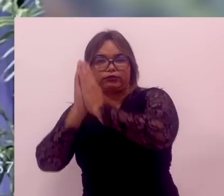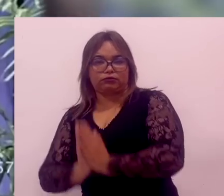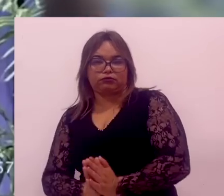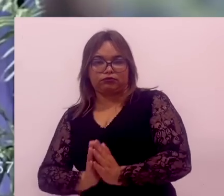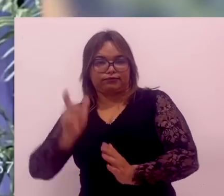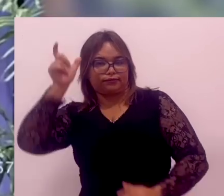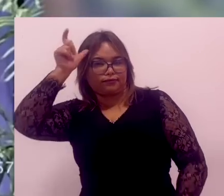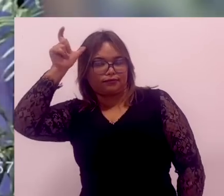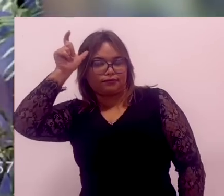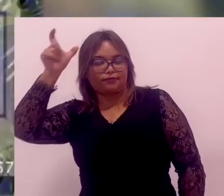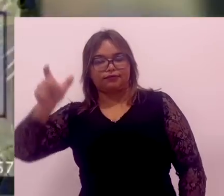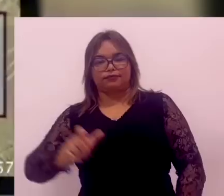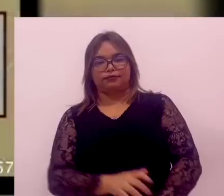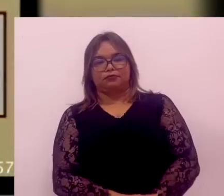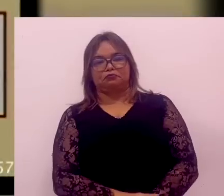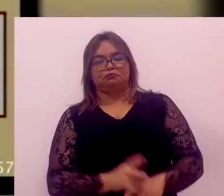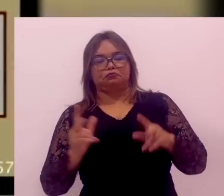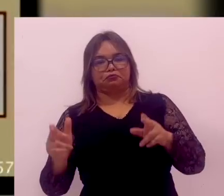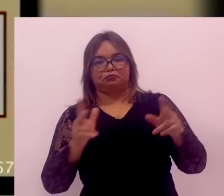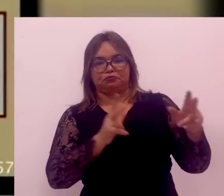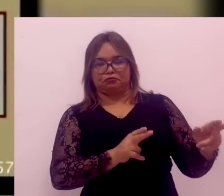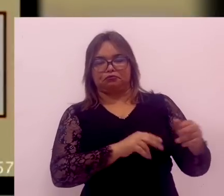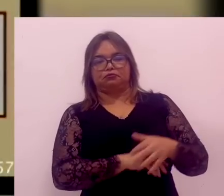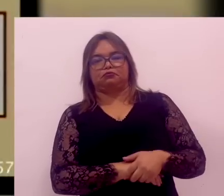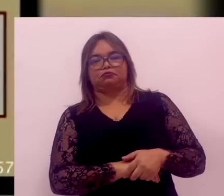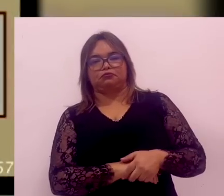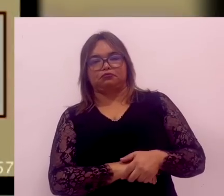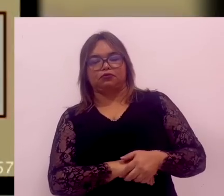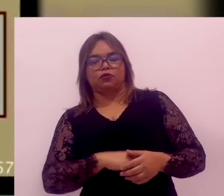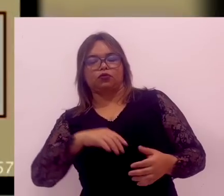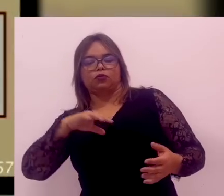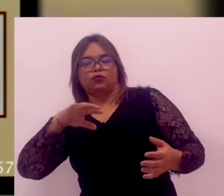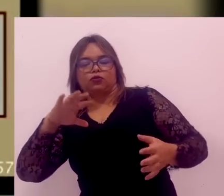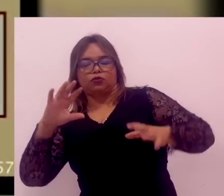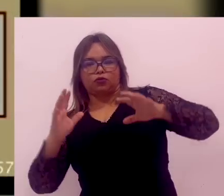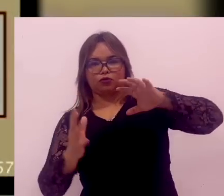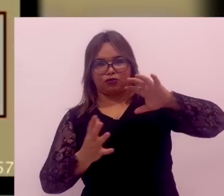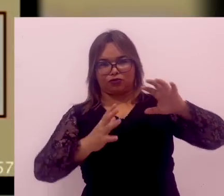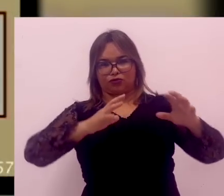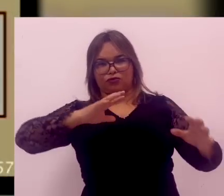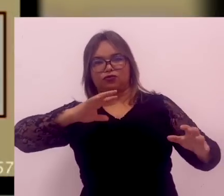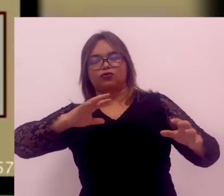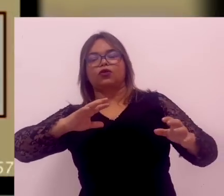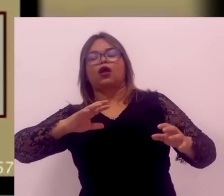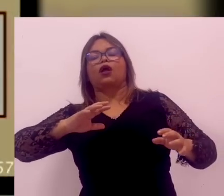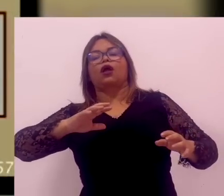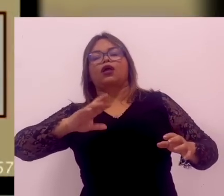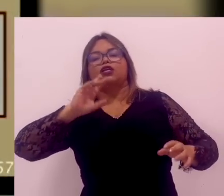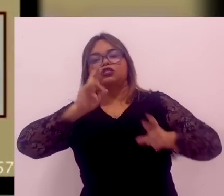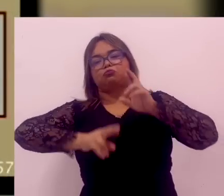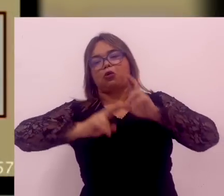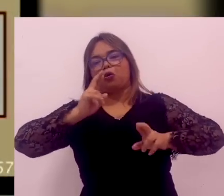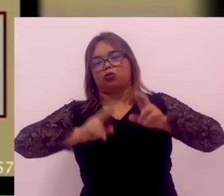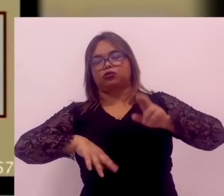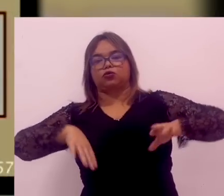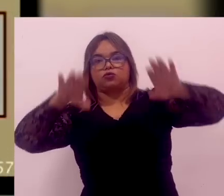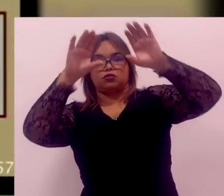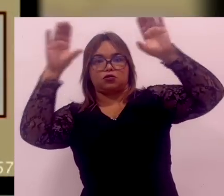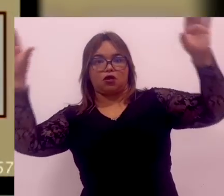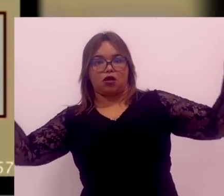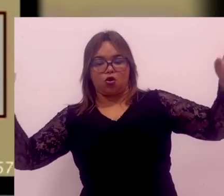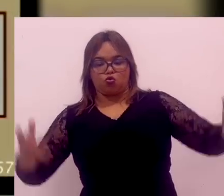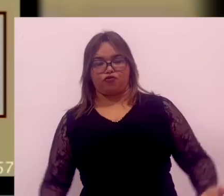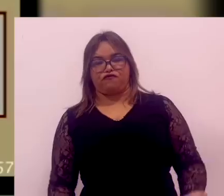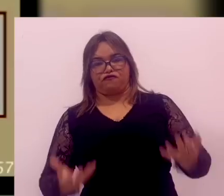a resposta ao céu e ao inferno, os símbolos pagãos religiosos são também comuns